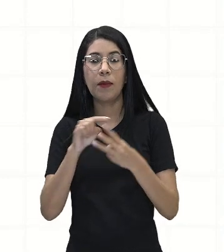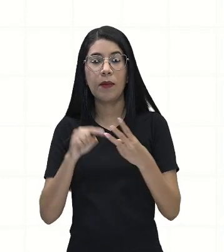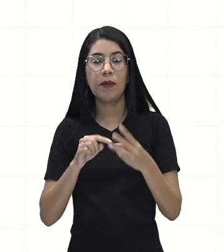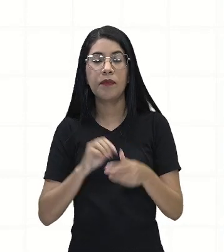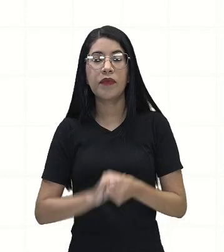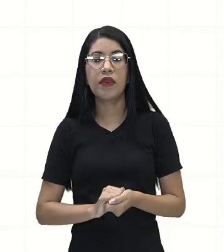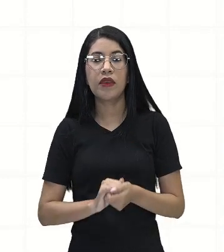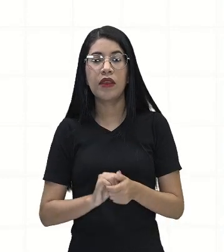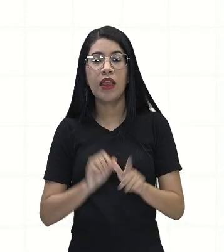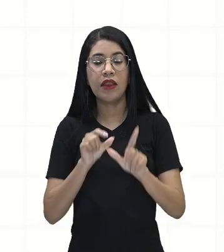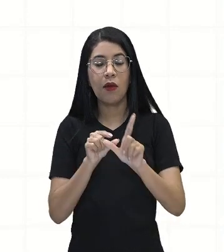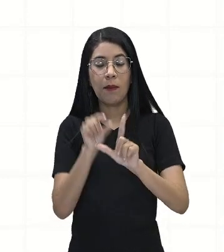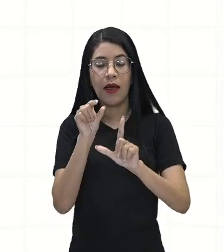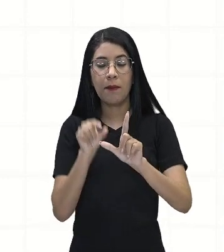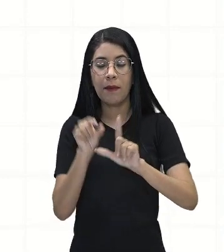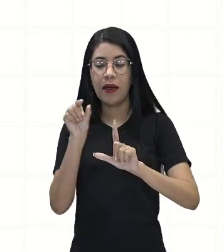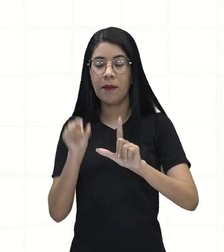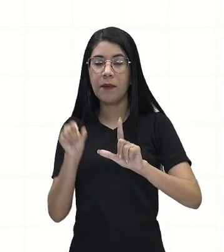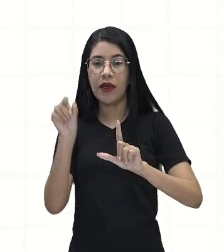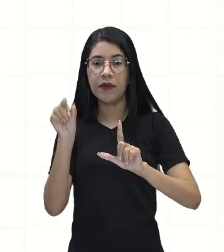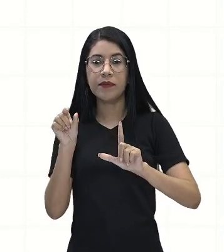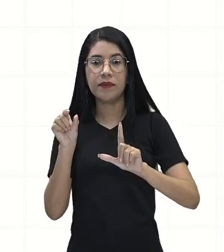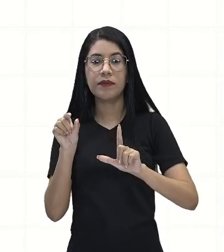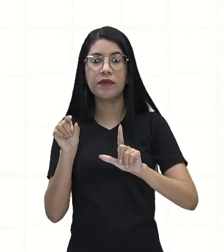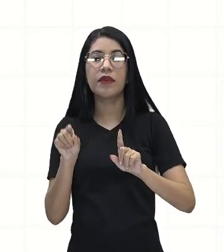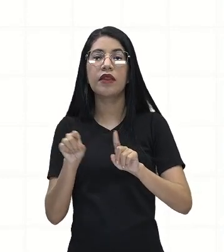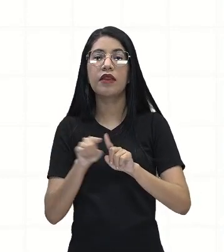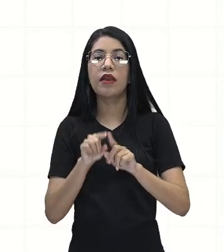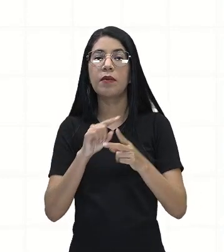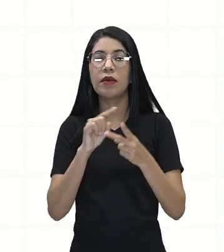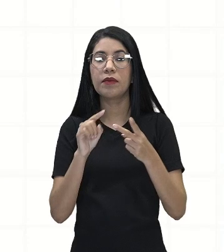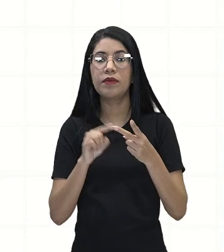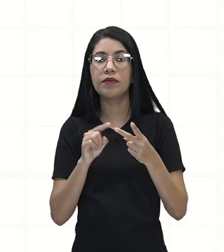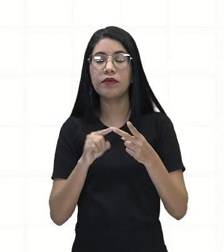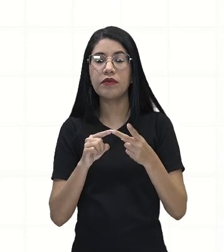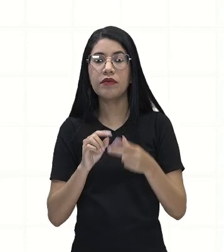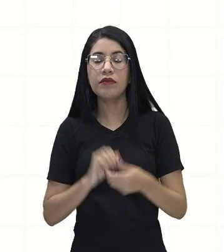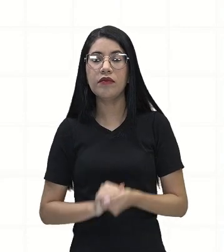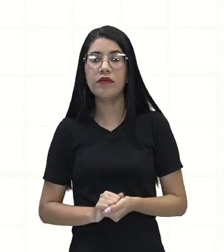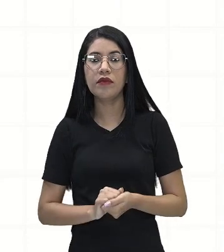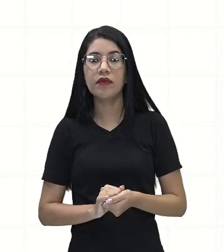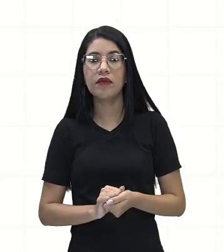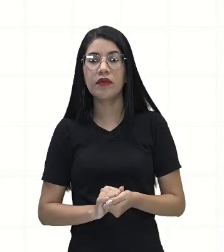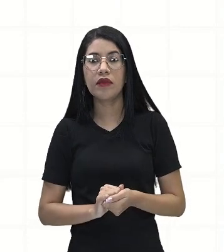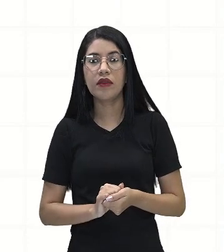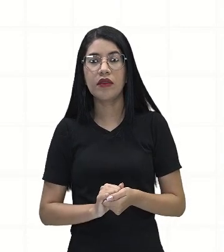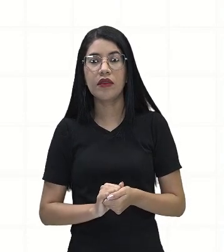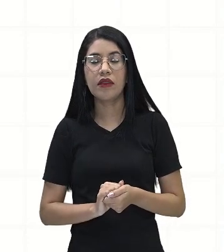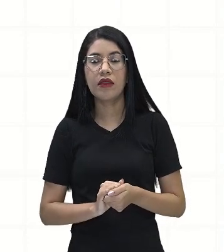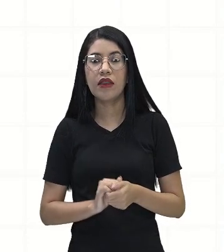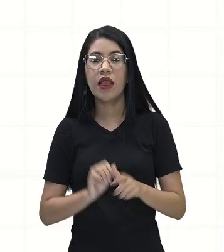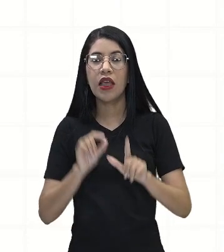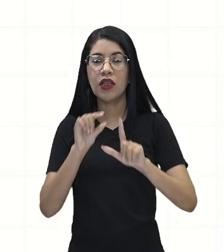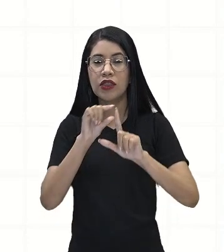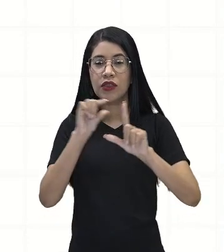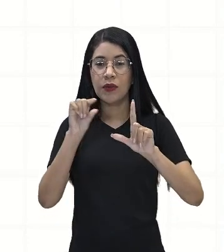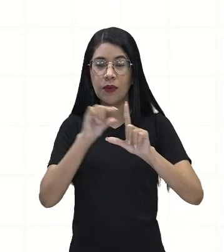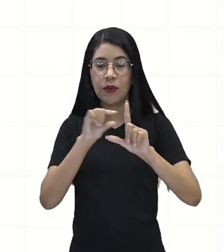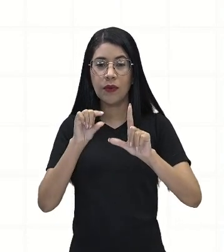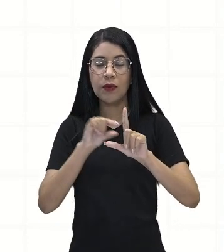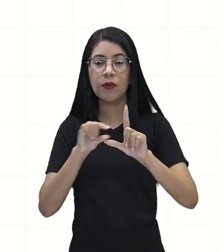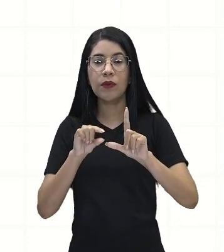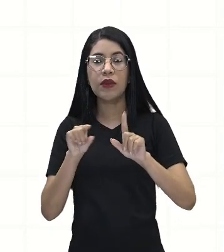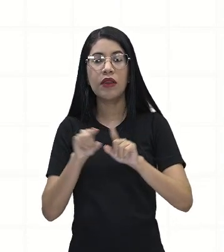de barra, tá? Um outro tipo é o gráfico de coluna, nós temos os gráficos